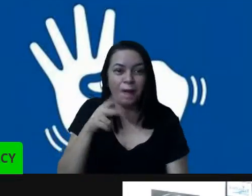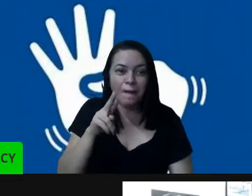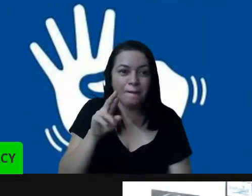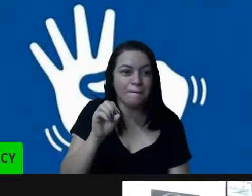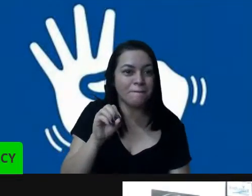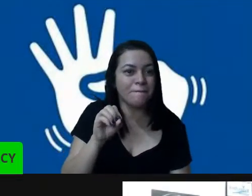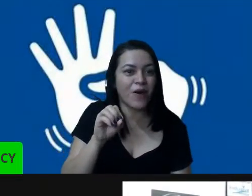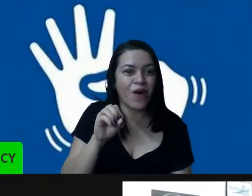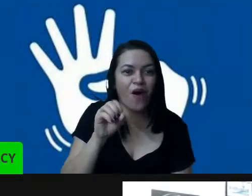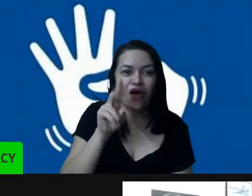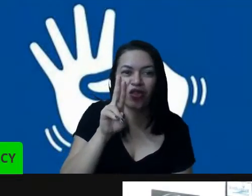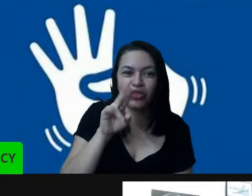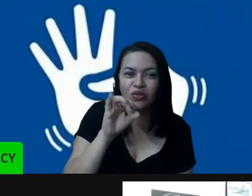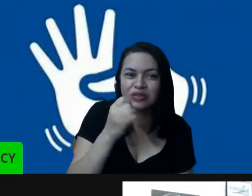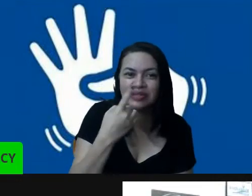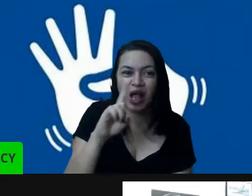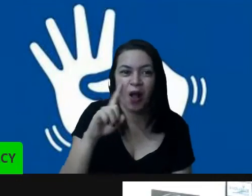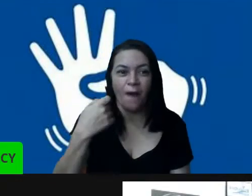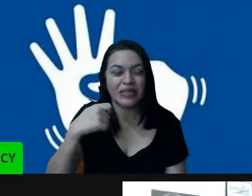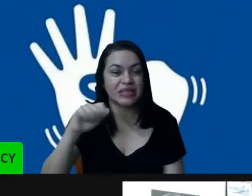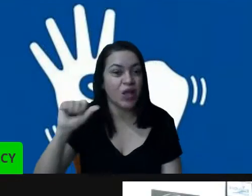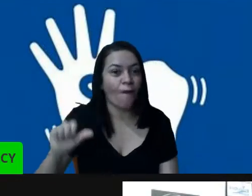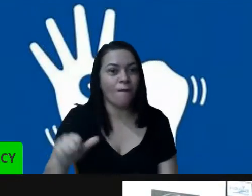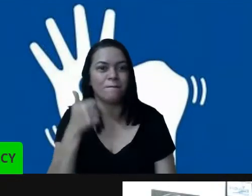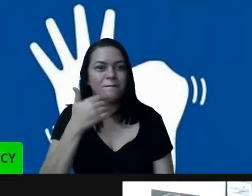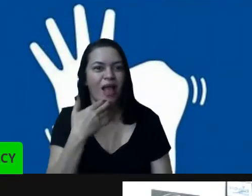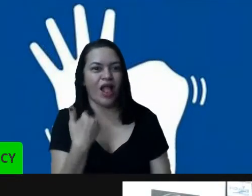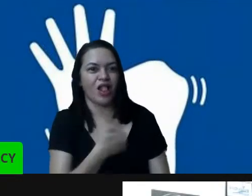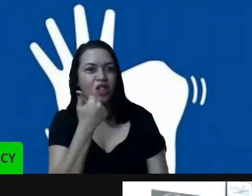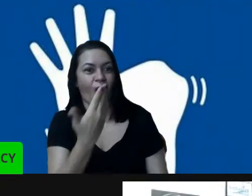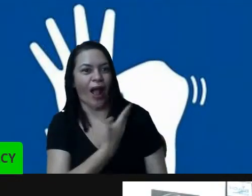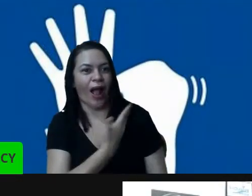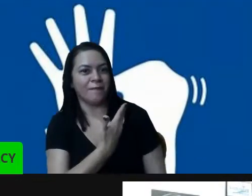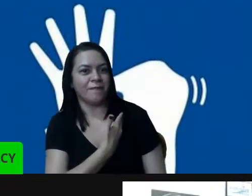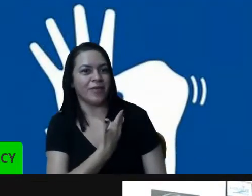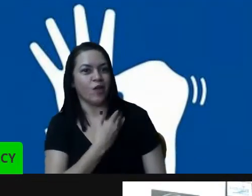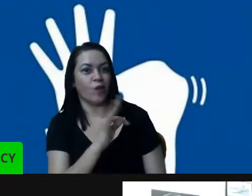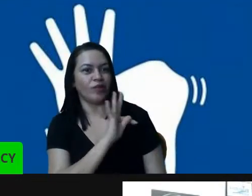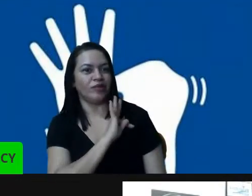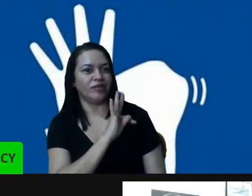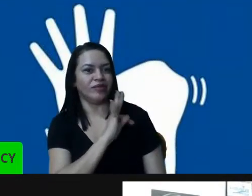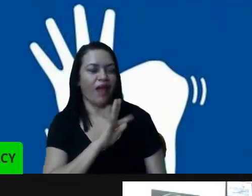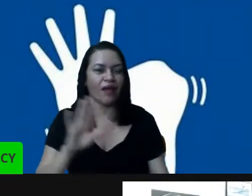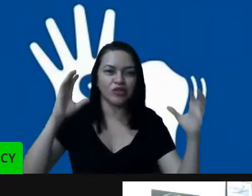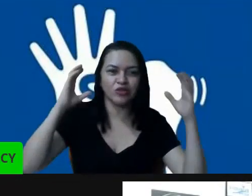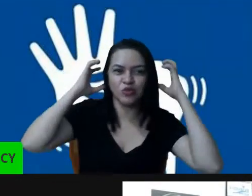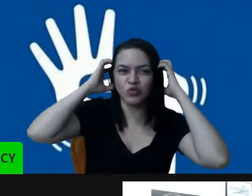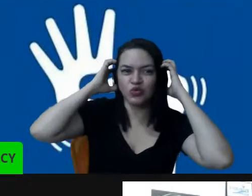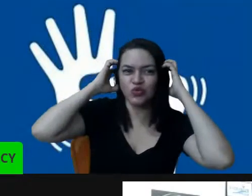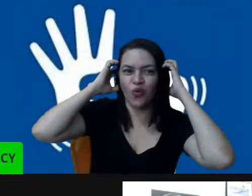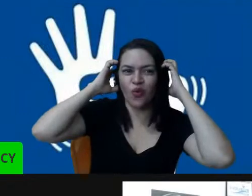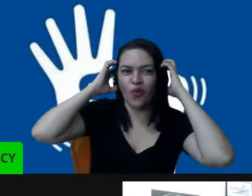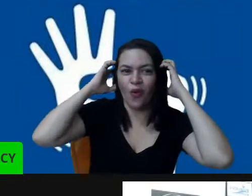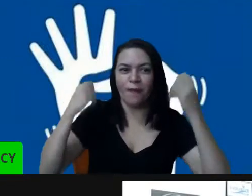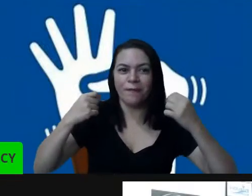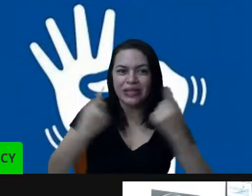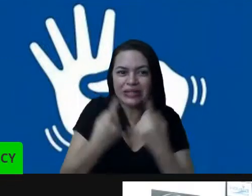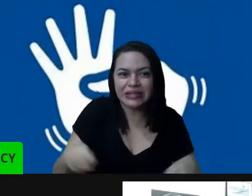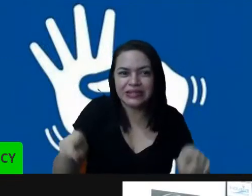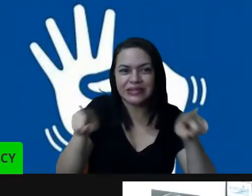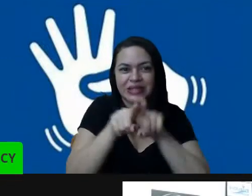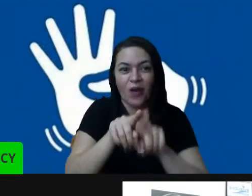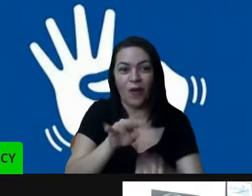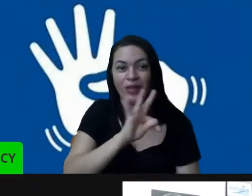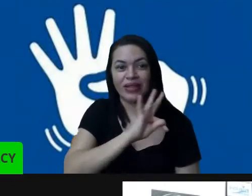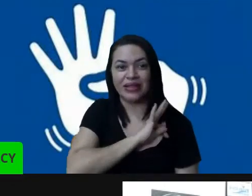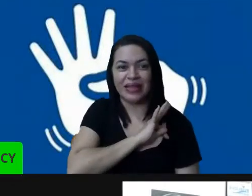ser o melhor amigo do técnico de som. Agora, mais do que nunca, o produtor ele tem que ser aliado do técnico de som